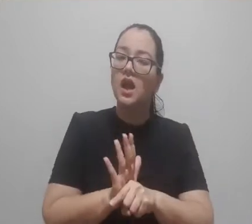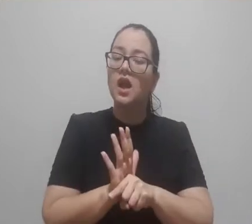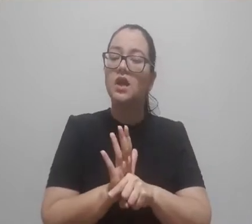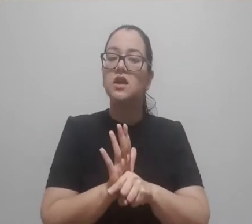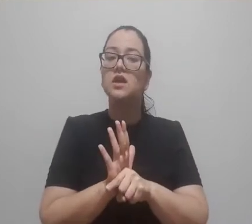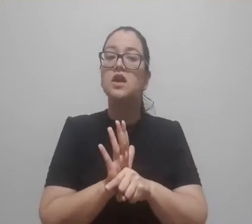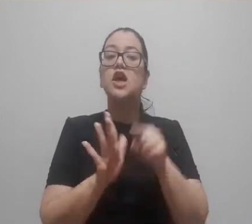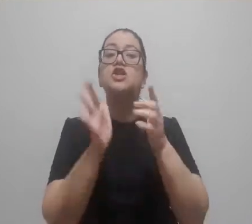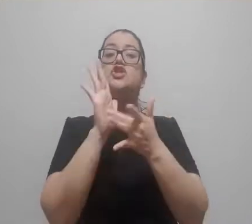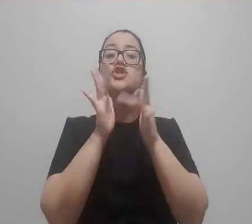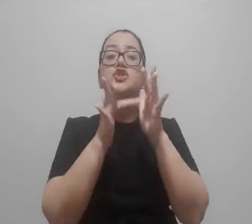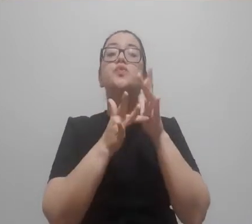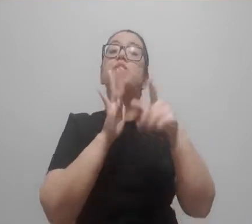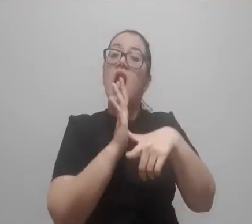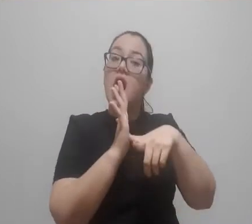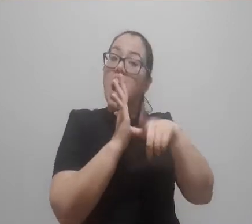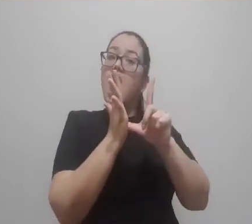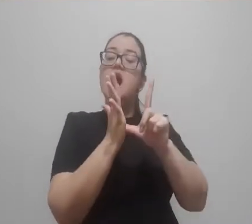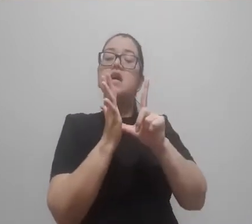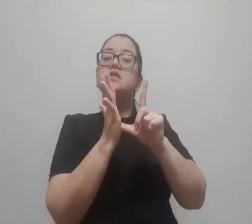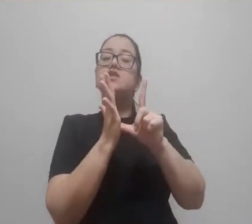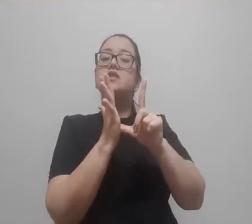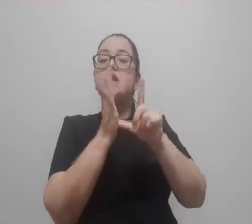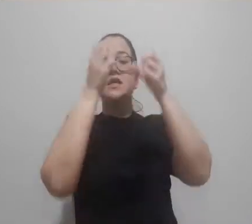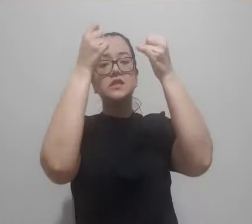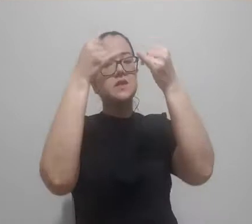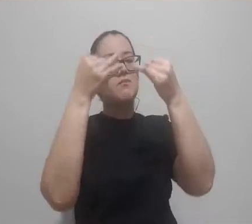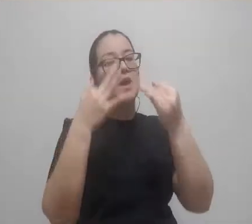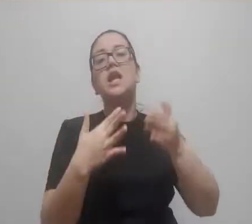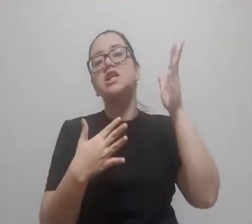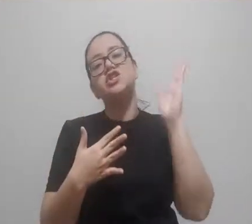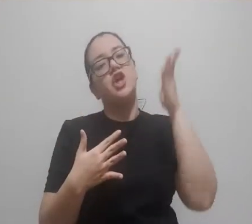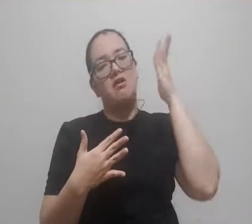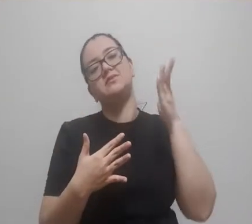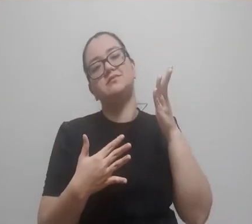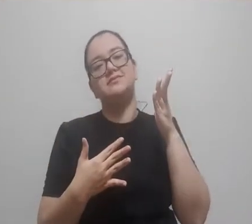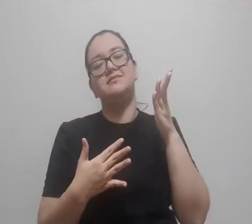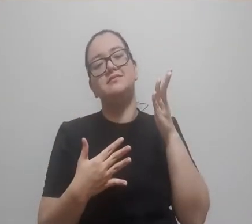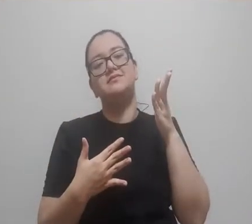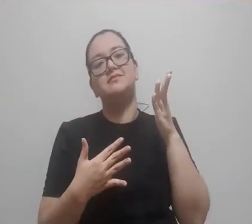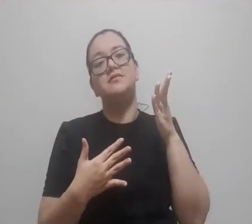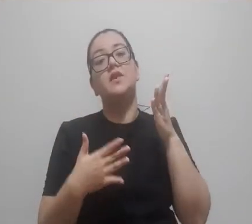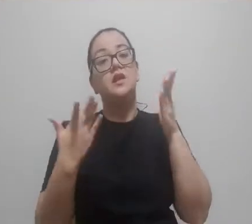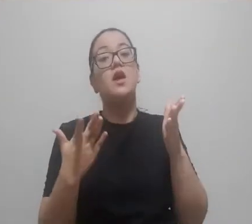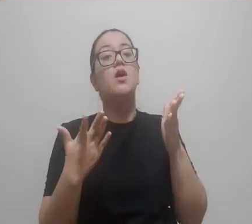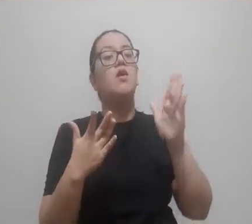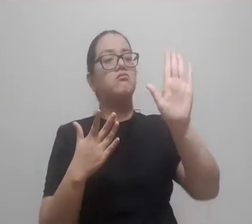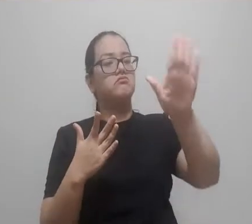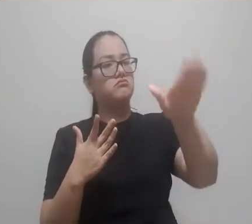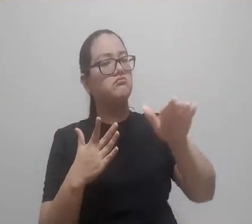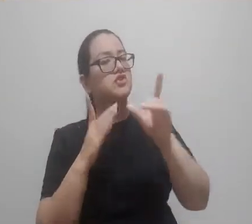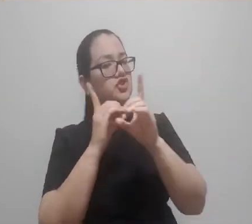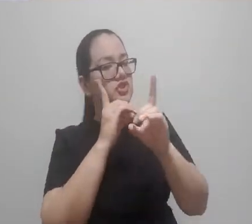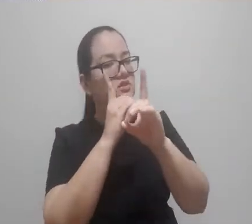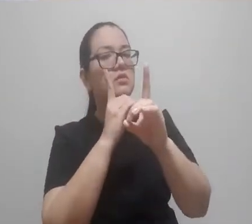se antecipa. Ele se antecipa e adverte os seus discípulos, porque